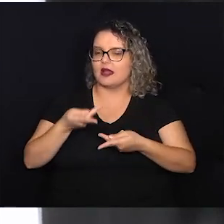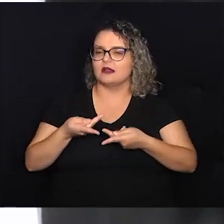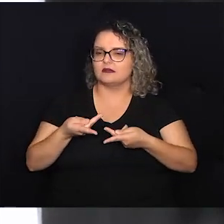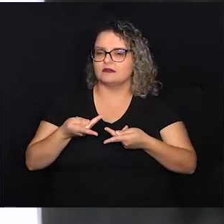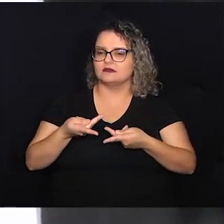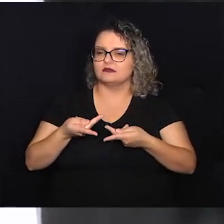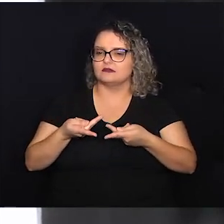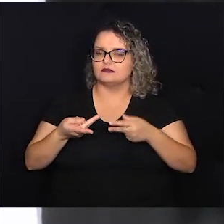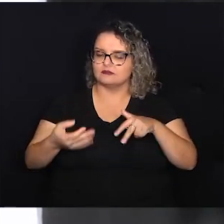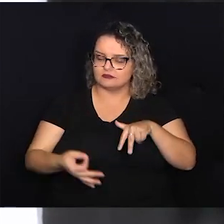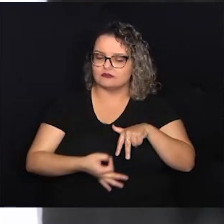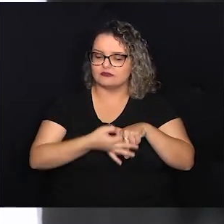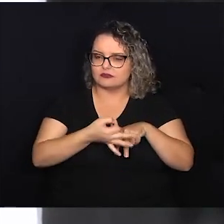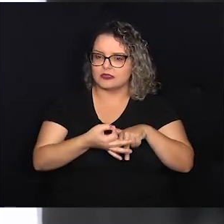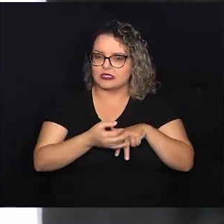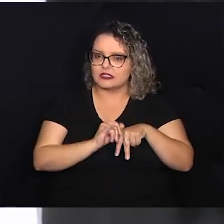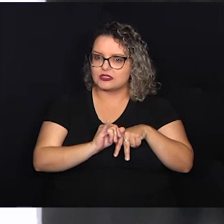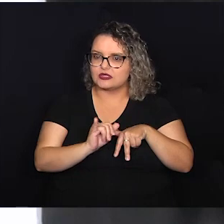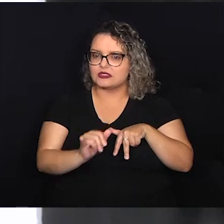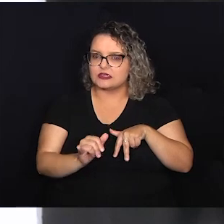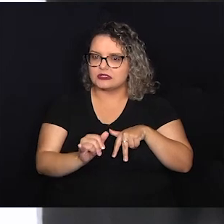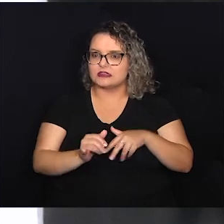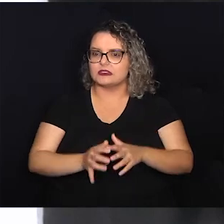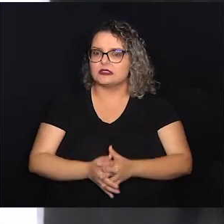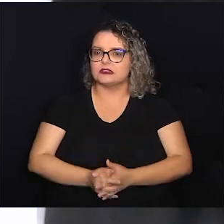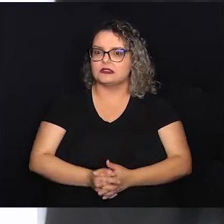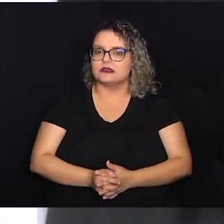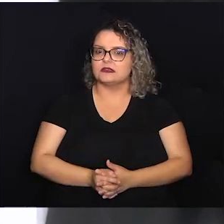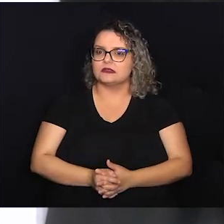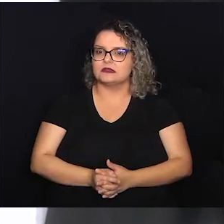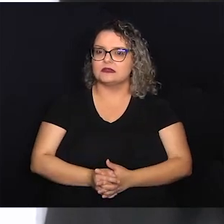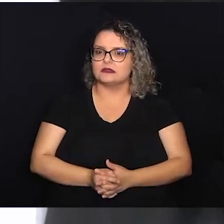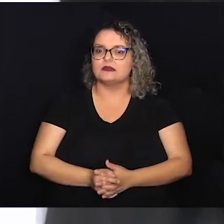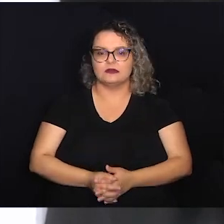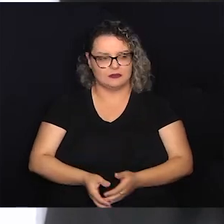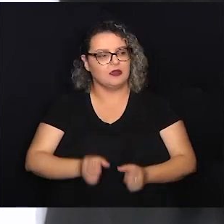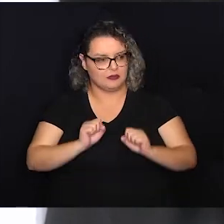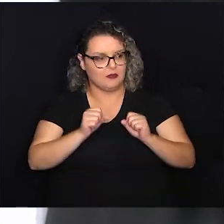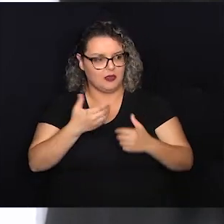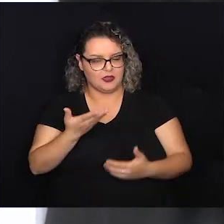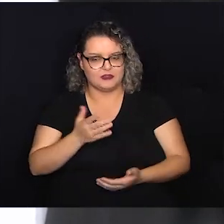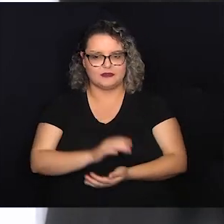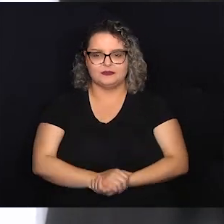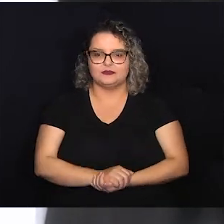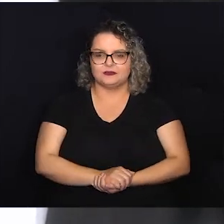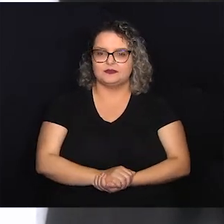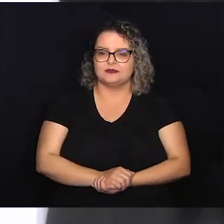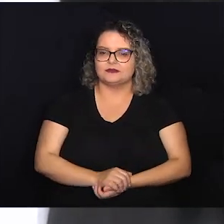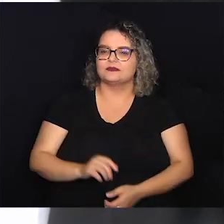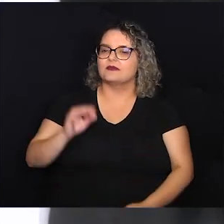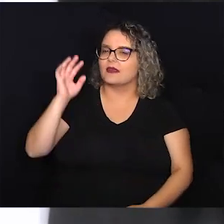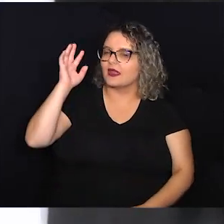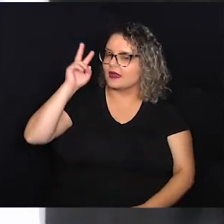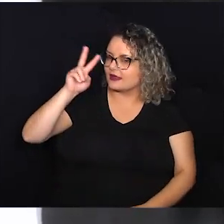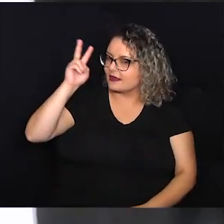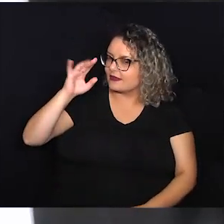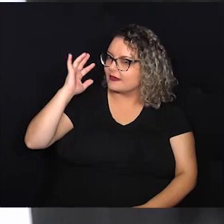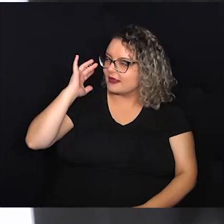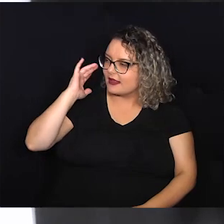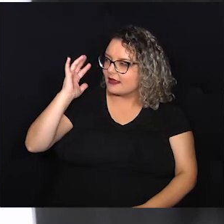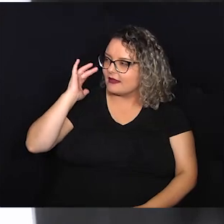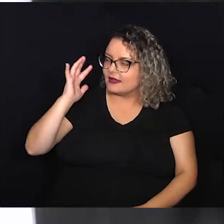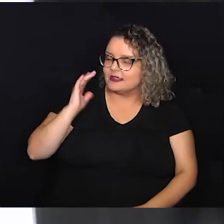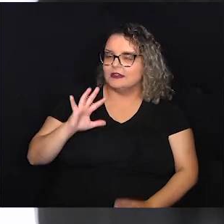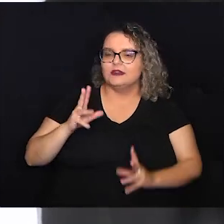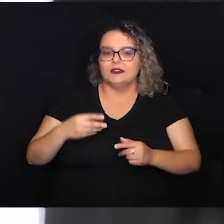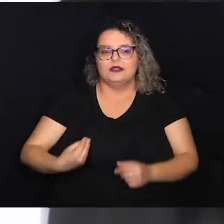próprio na sua fala quando ele trouxe isso. E eu falando para você, eu estou